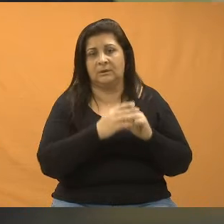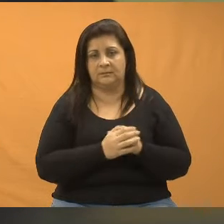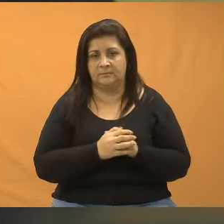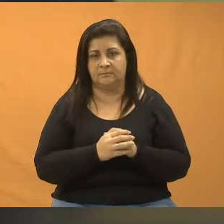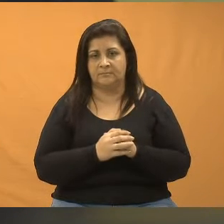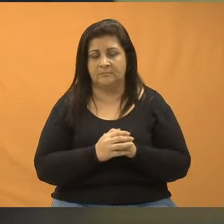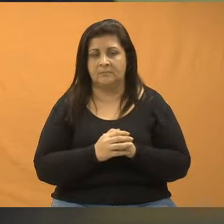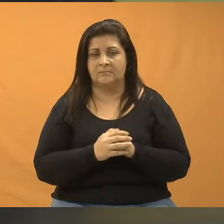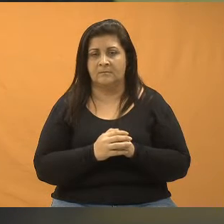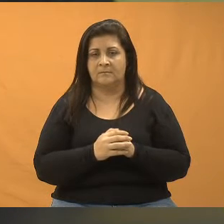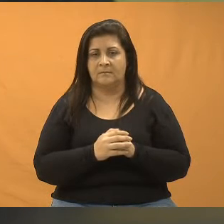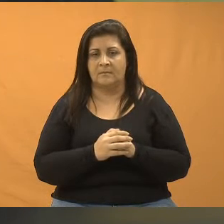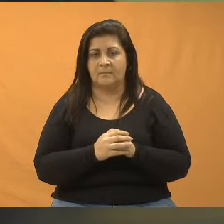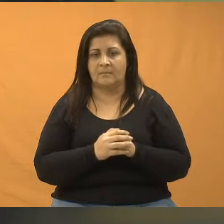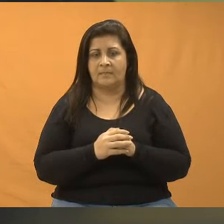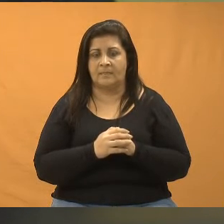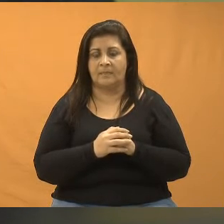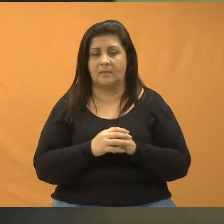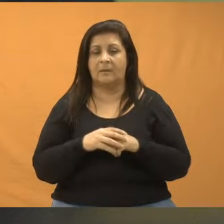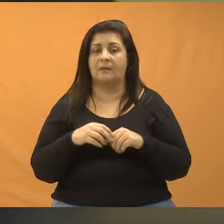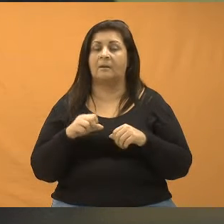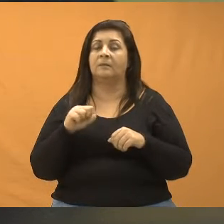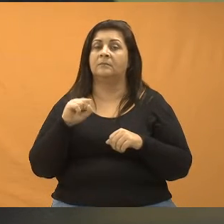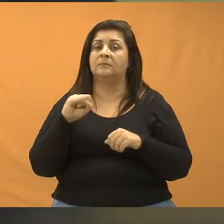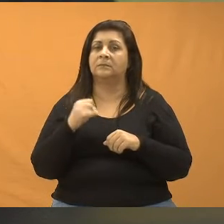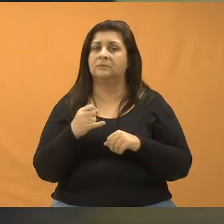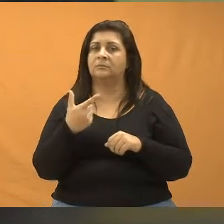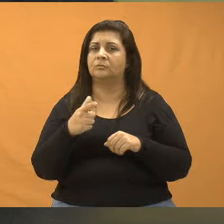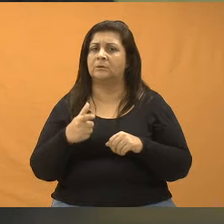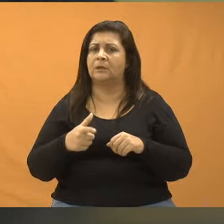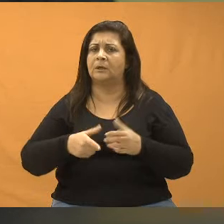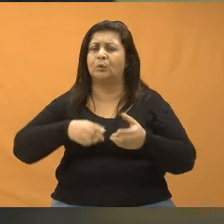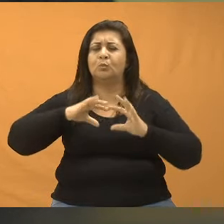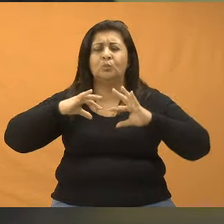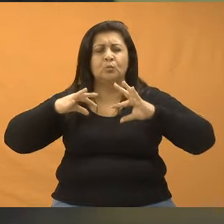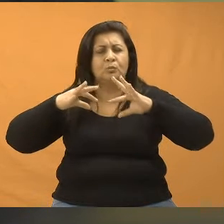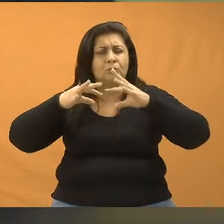como eu disse inicialmente, se não houver uma amarração que